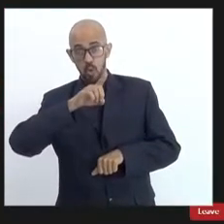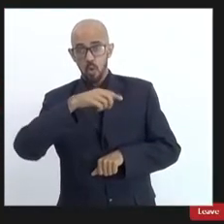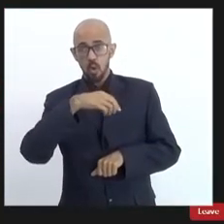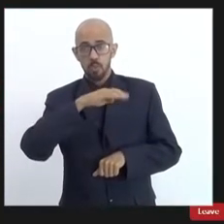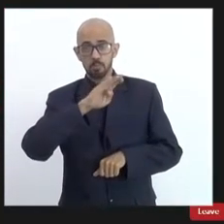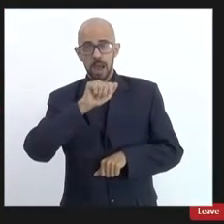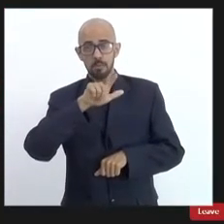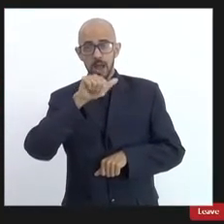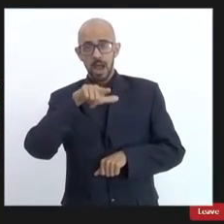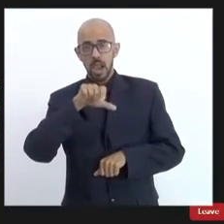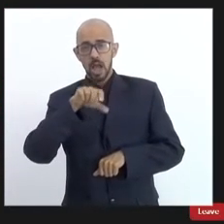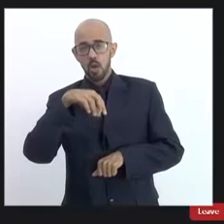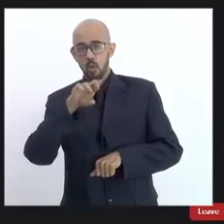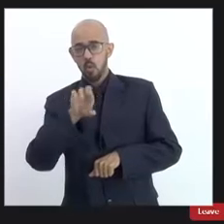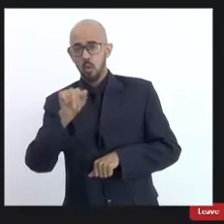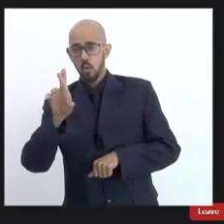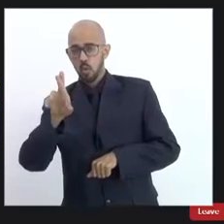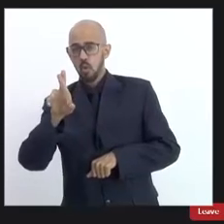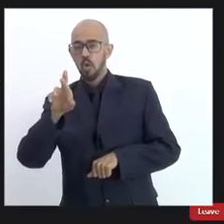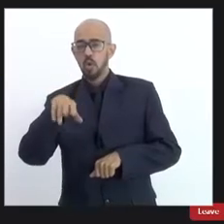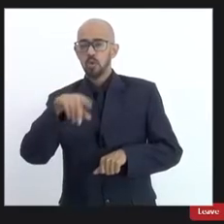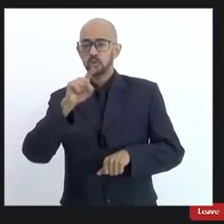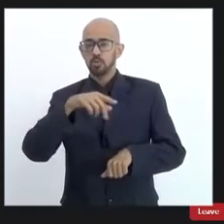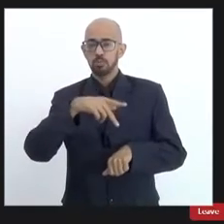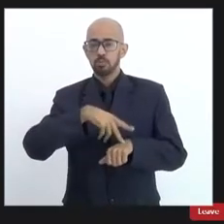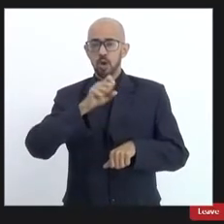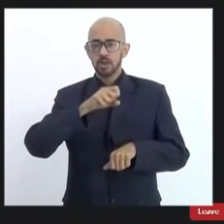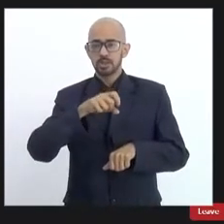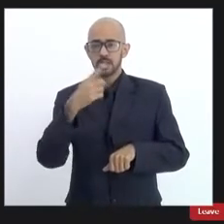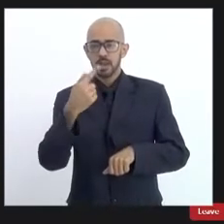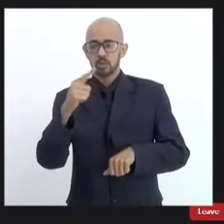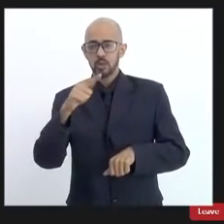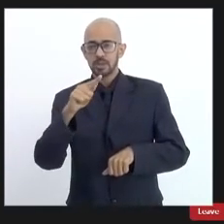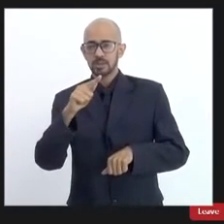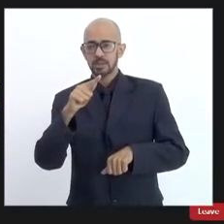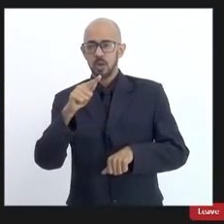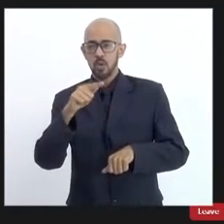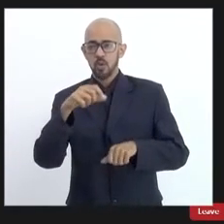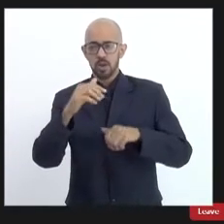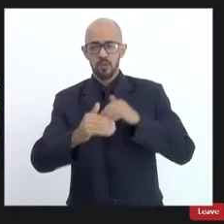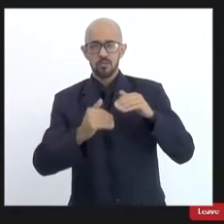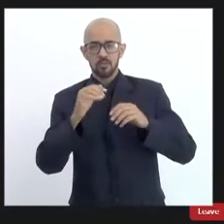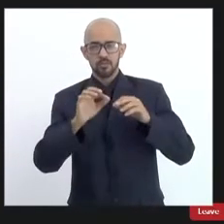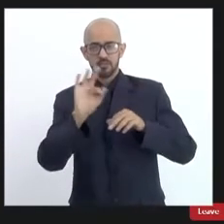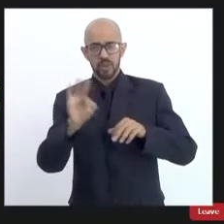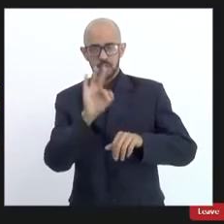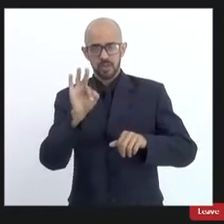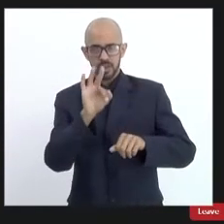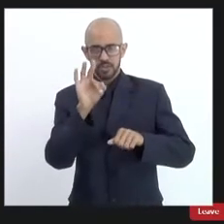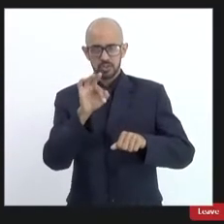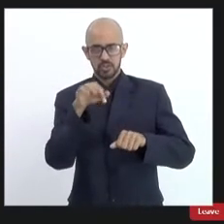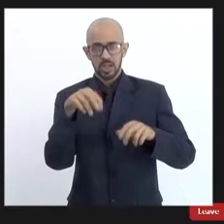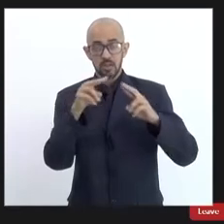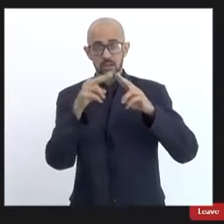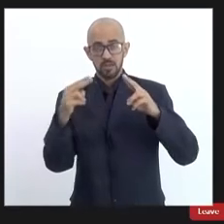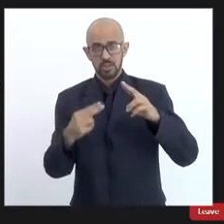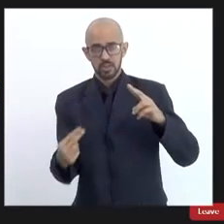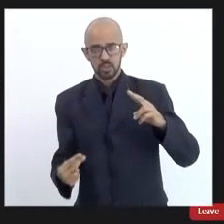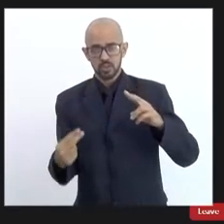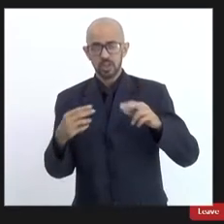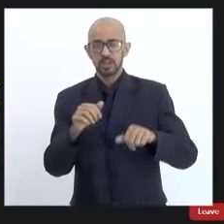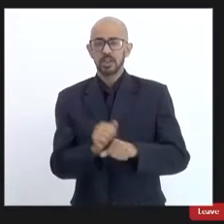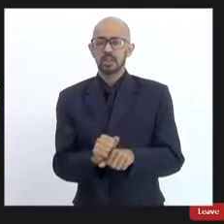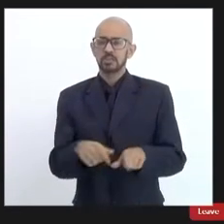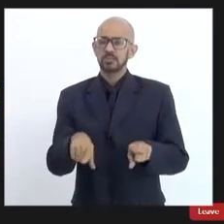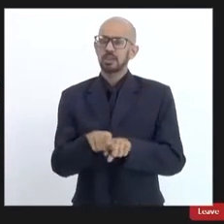nosso professor e orientador do Programa de Pós-Graduação em História Comparada pela Universidade Federal do Rio de Janeiro, externar